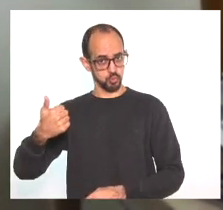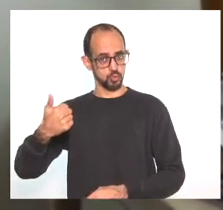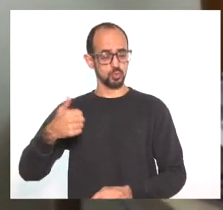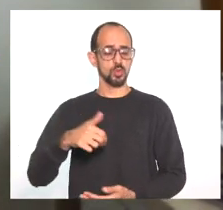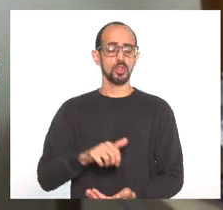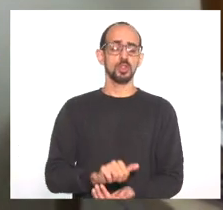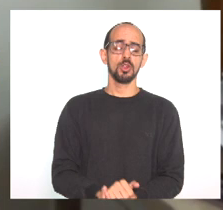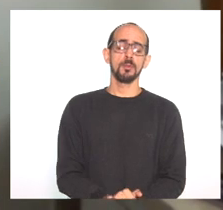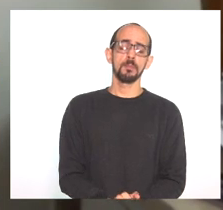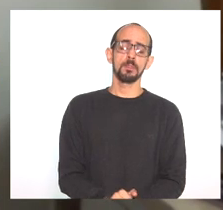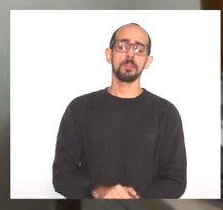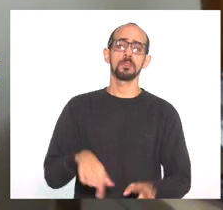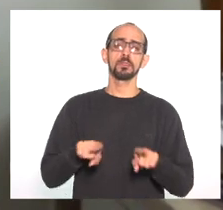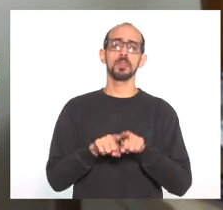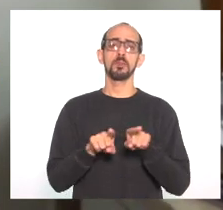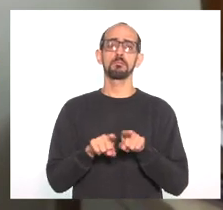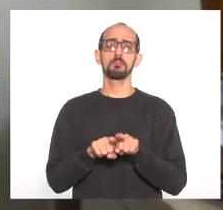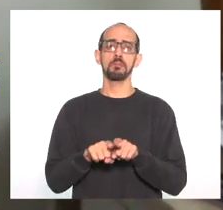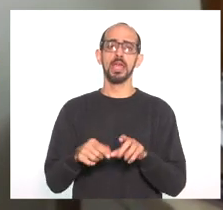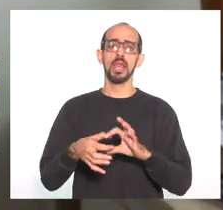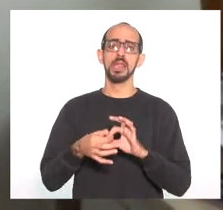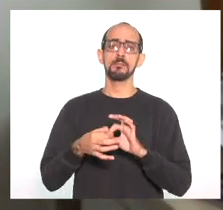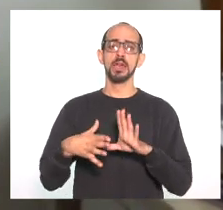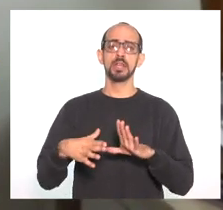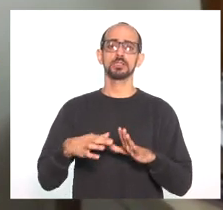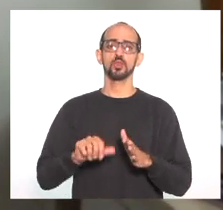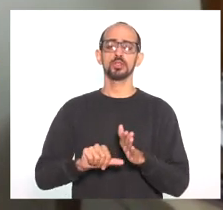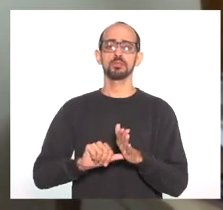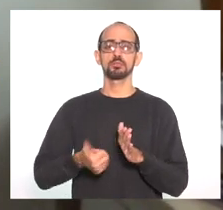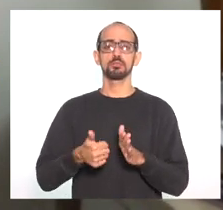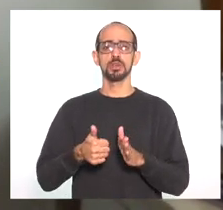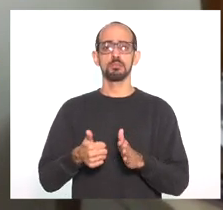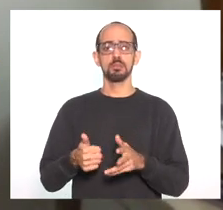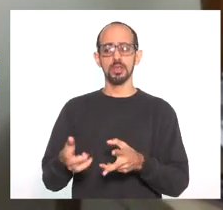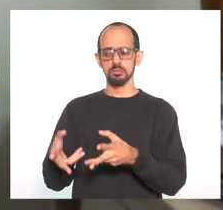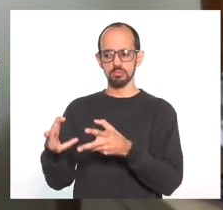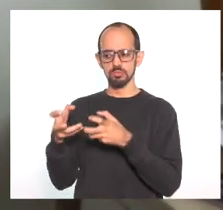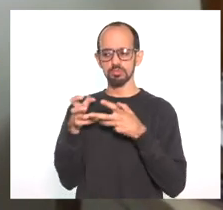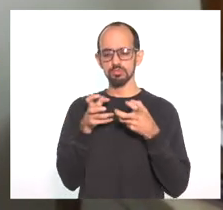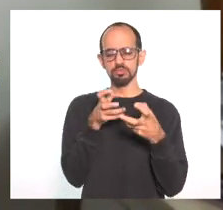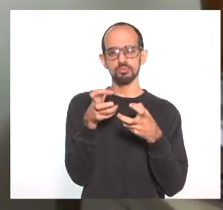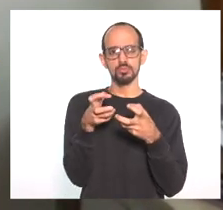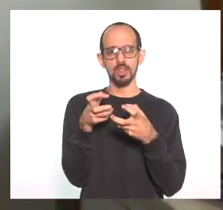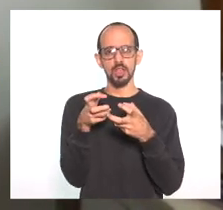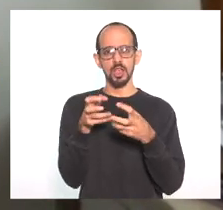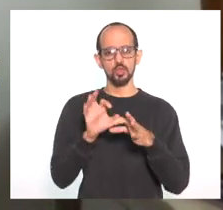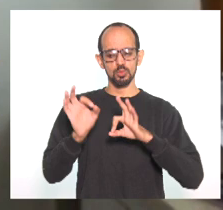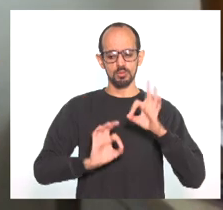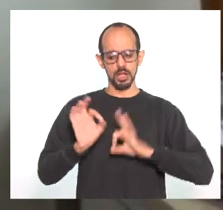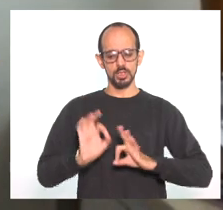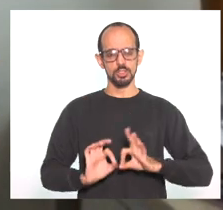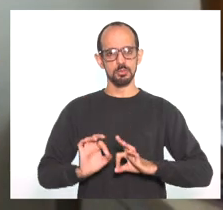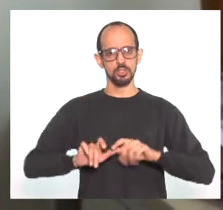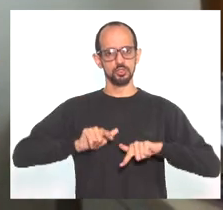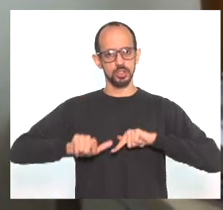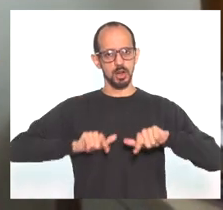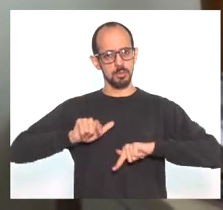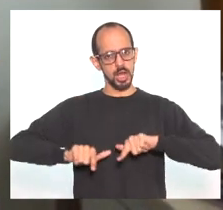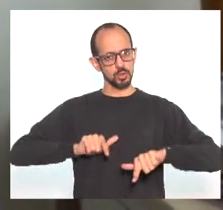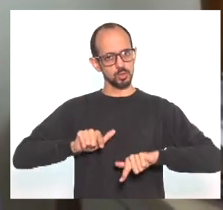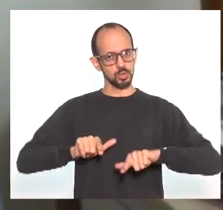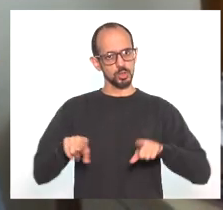deliberação das primeiras oitivas, consoante a proposta do plano de trabalho, e a requisição